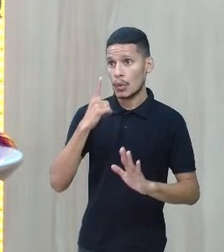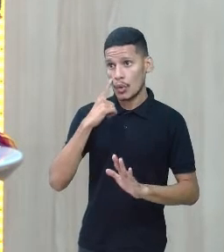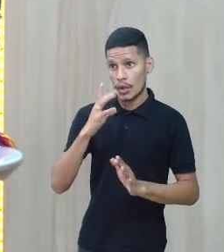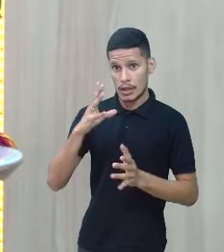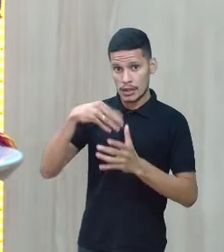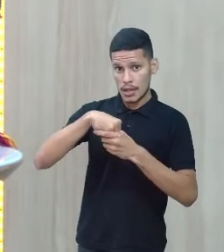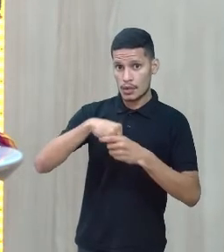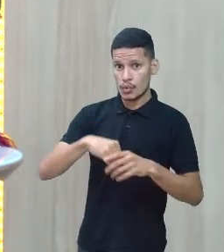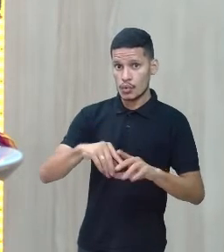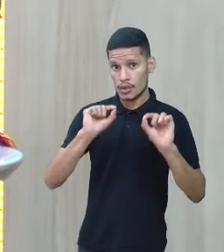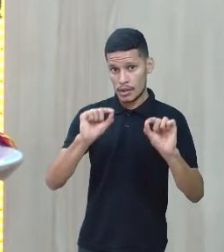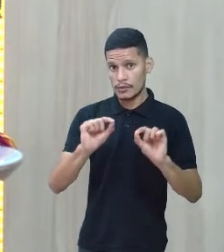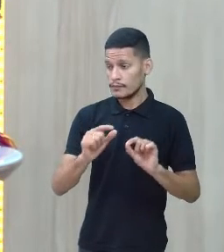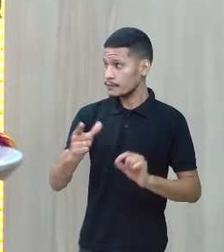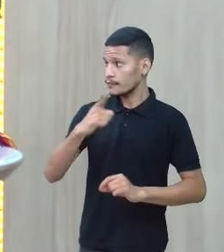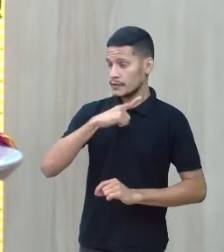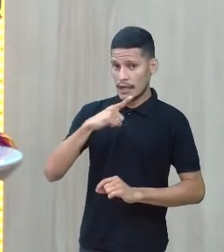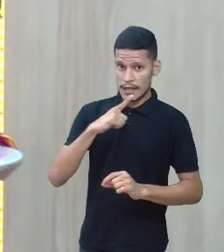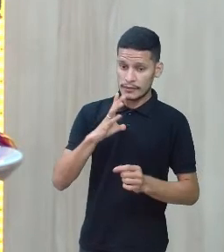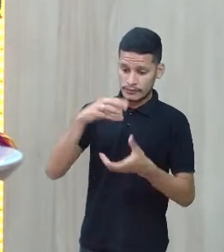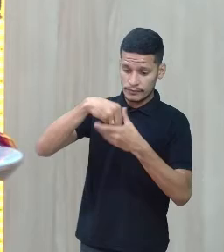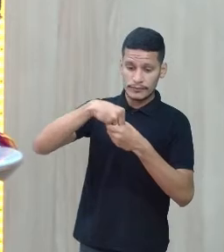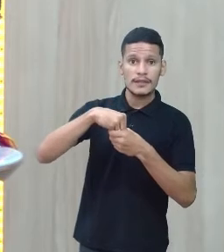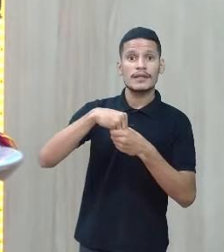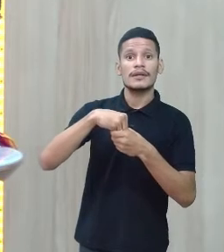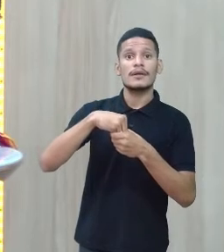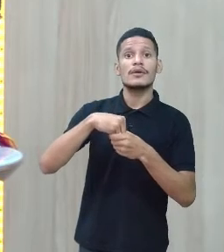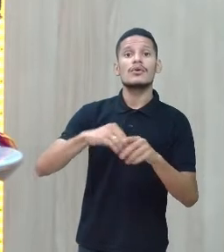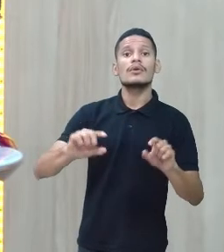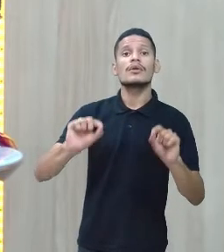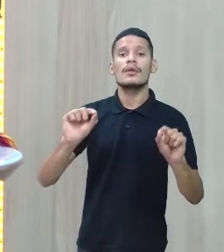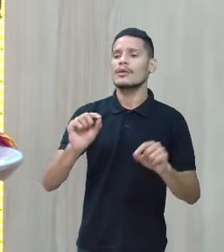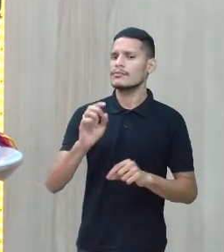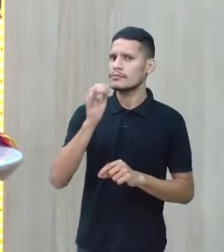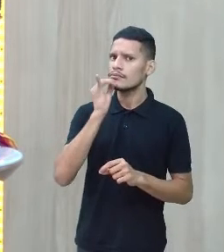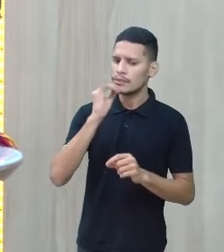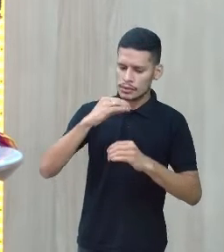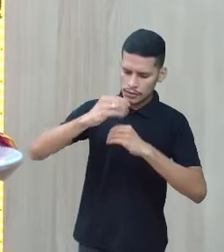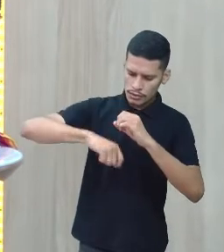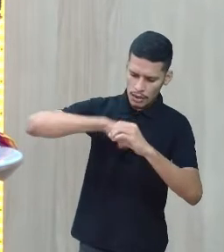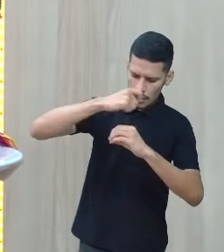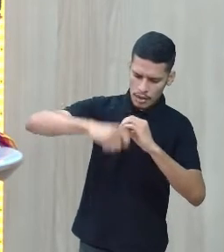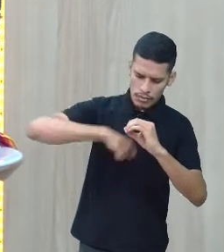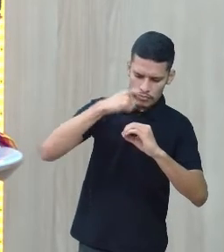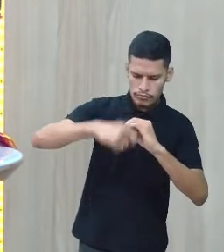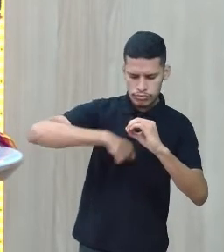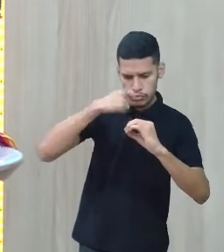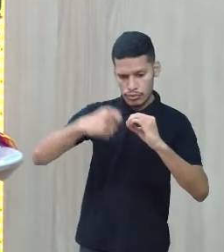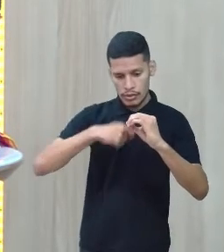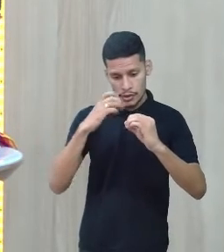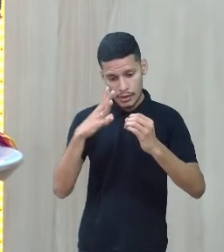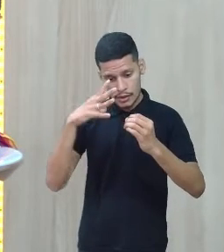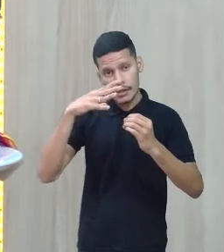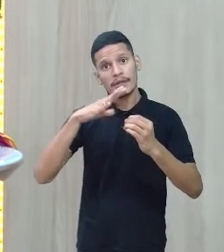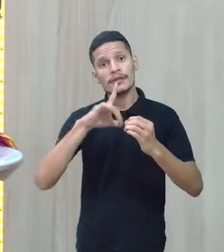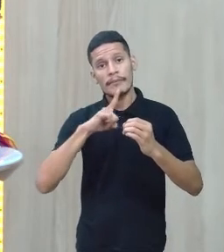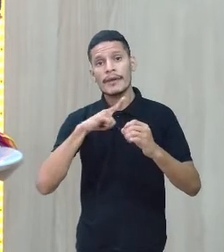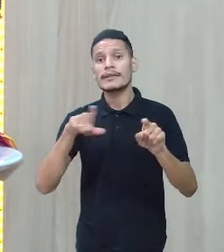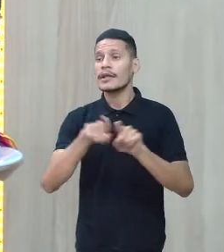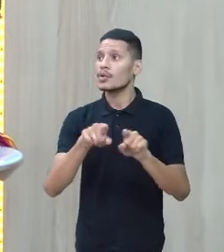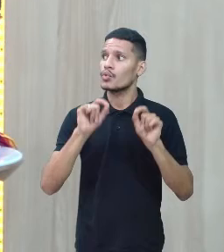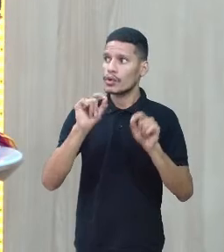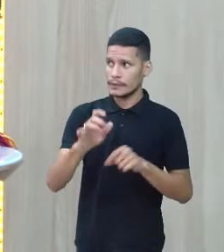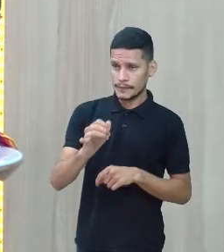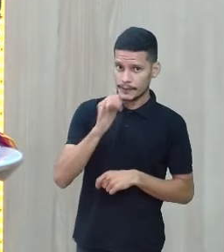por volta da caixinha, a gente colocou um saco plástico. E por cima do saco plástico, a gente